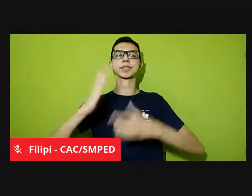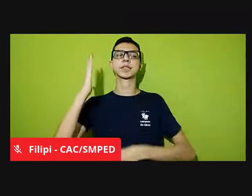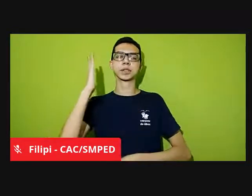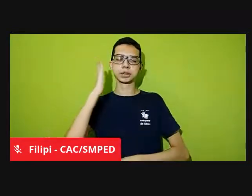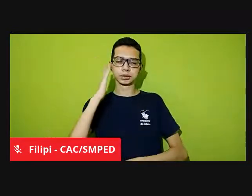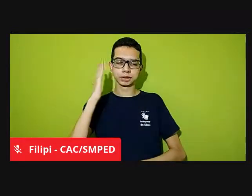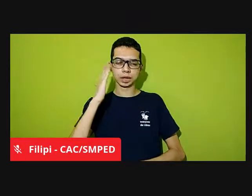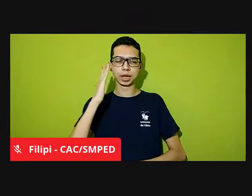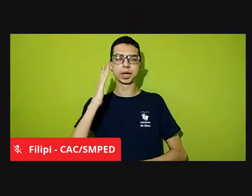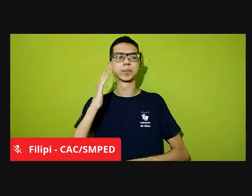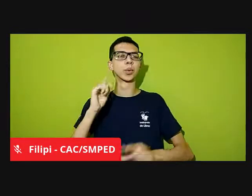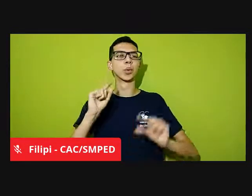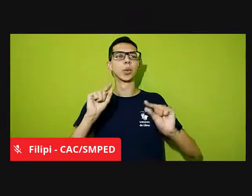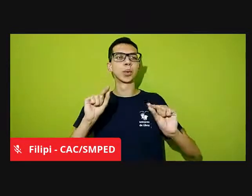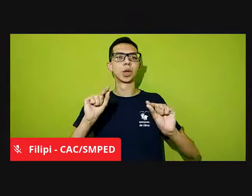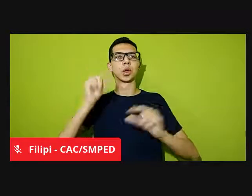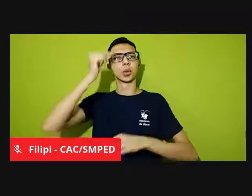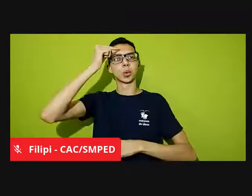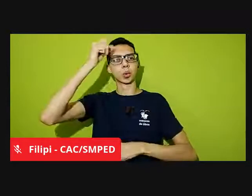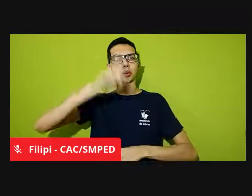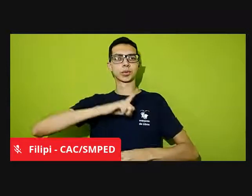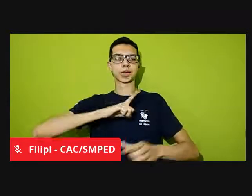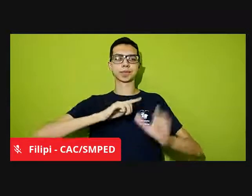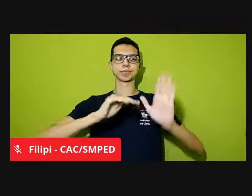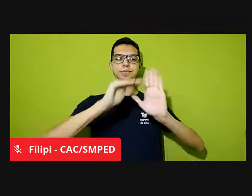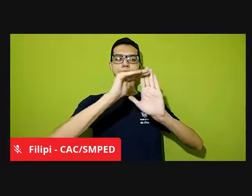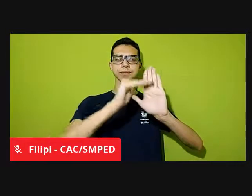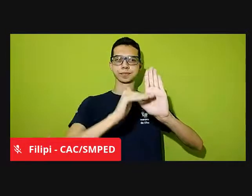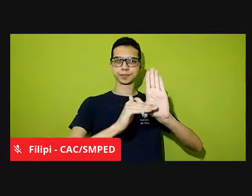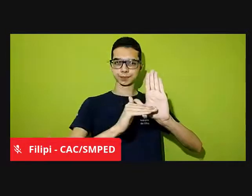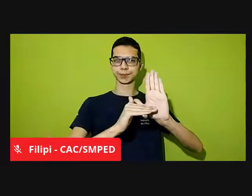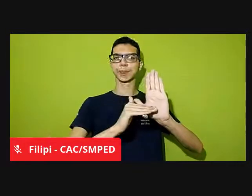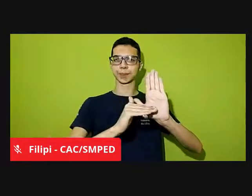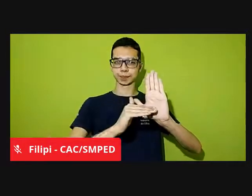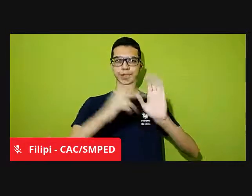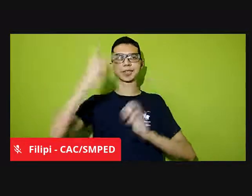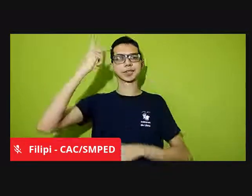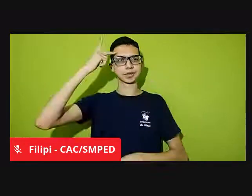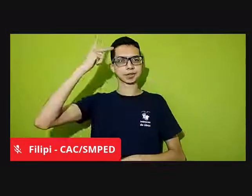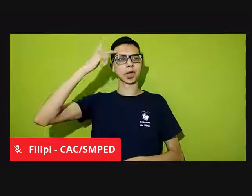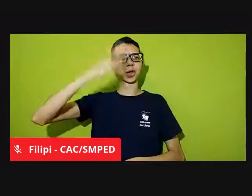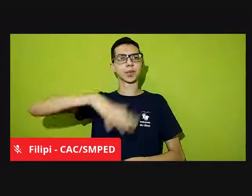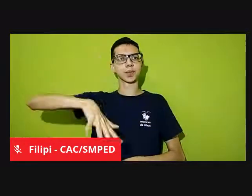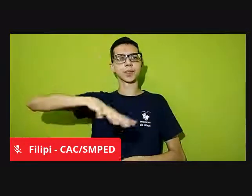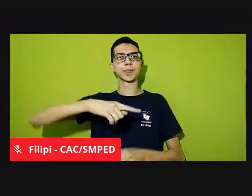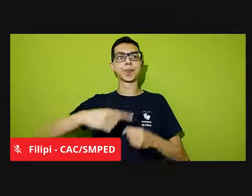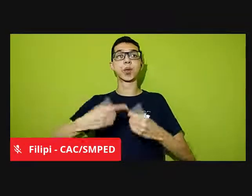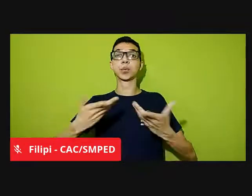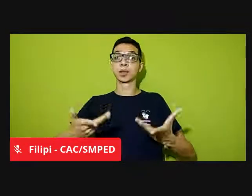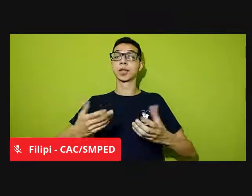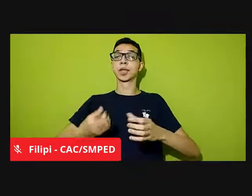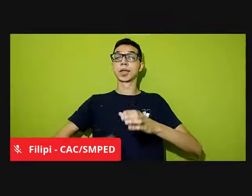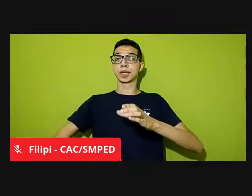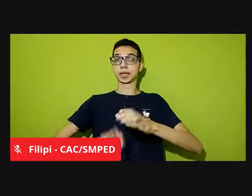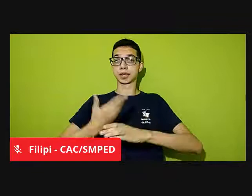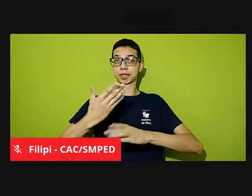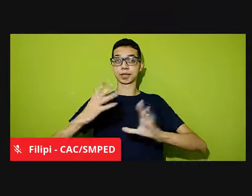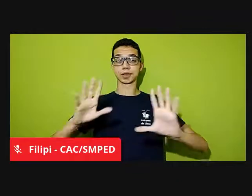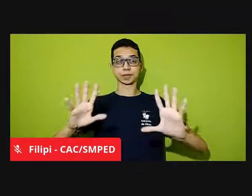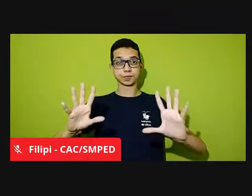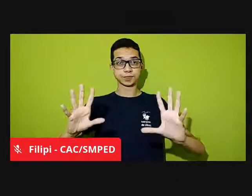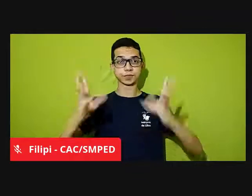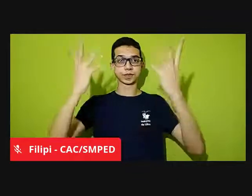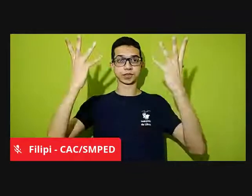de programação cultural na cidade de São Paulo. E nessa linha foi criado aí o Festival Sem Barreiras, que está na sua